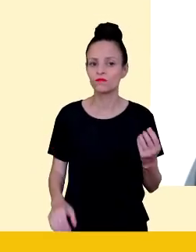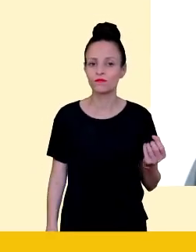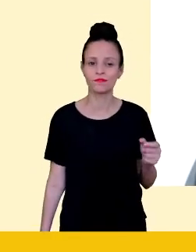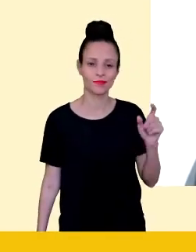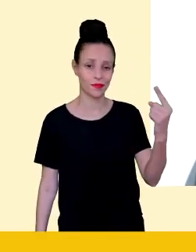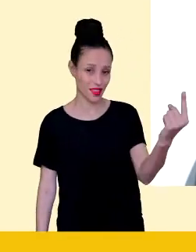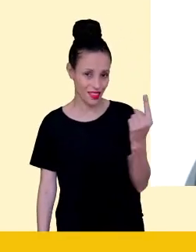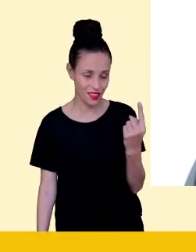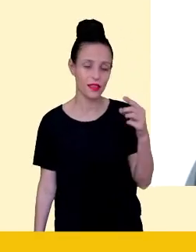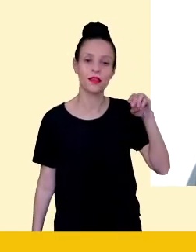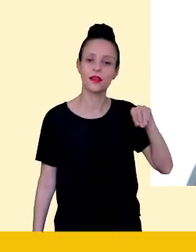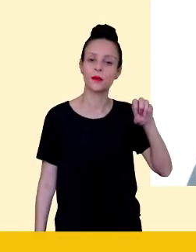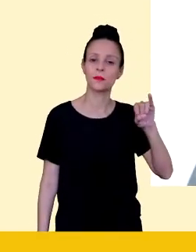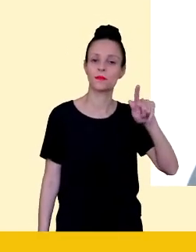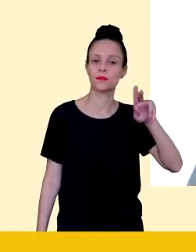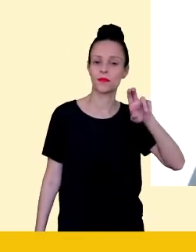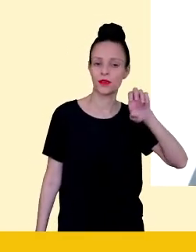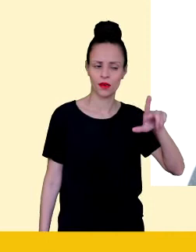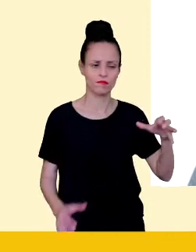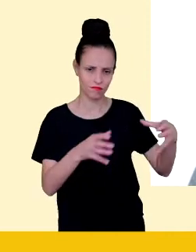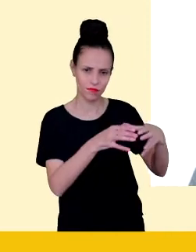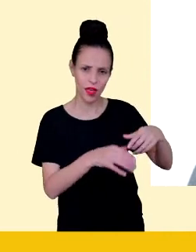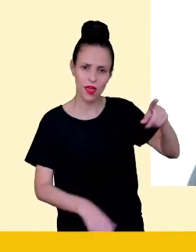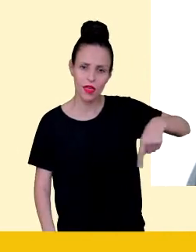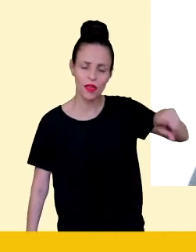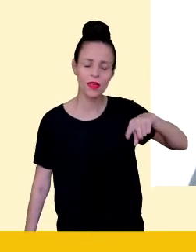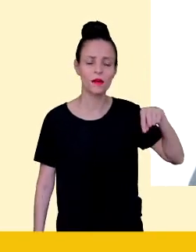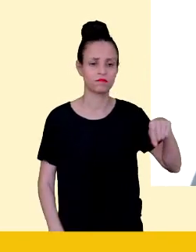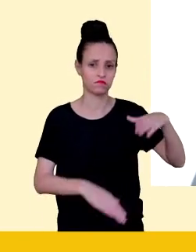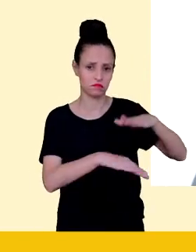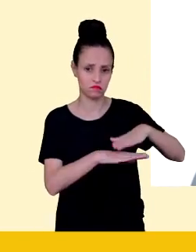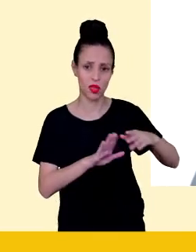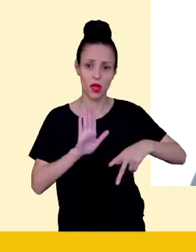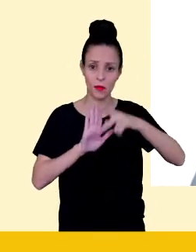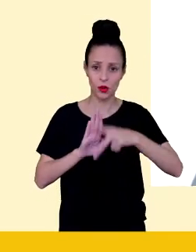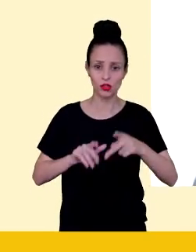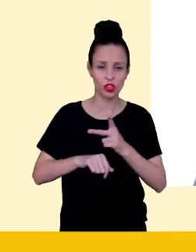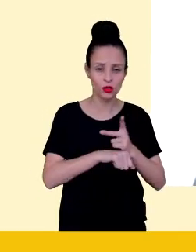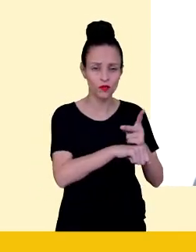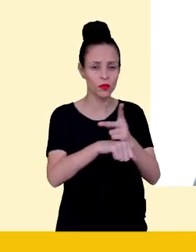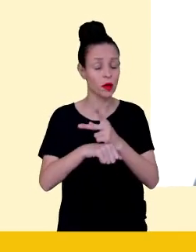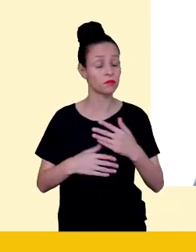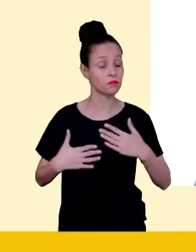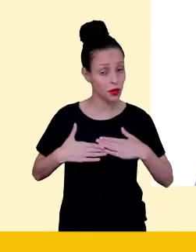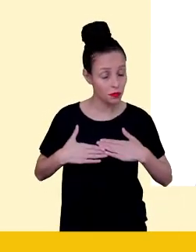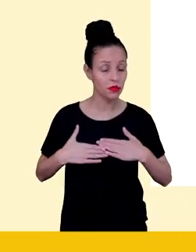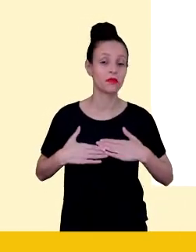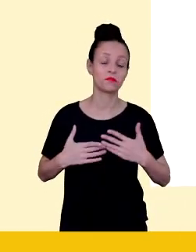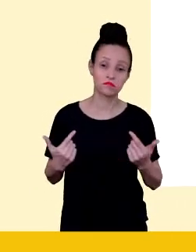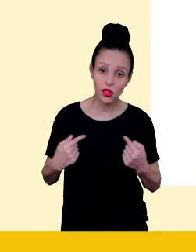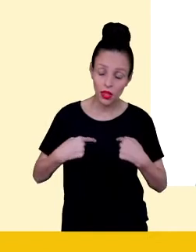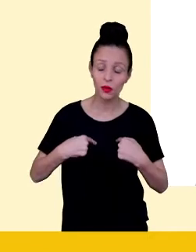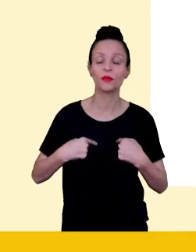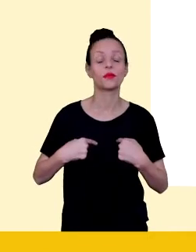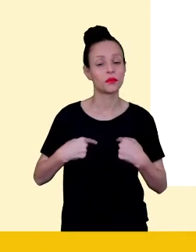E quando apareceu o Miguel, né? A equipe, né? Com esse projeto